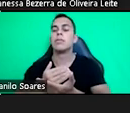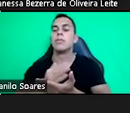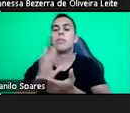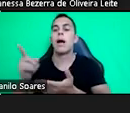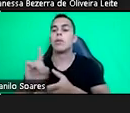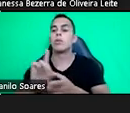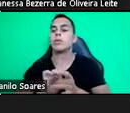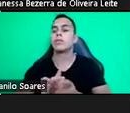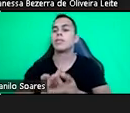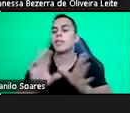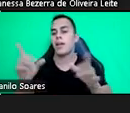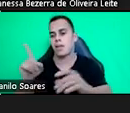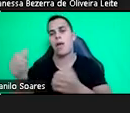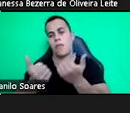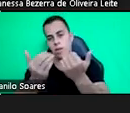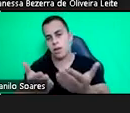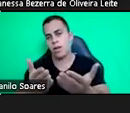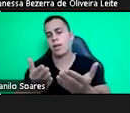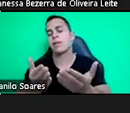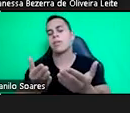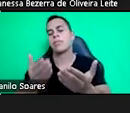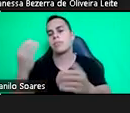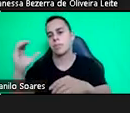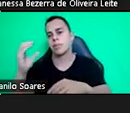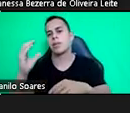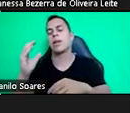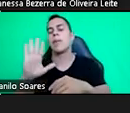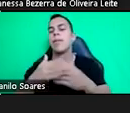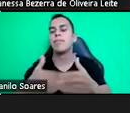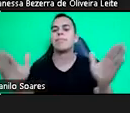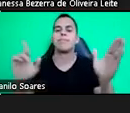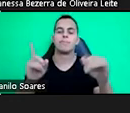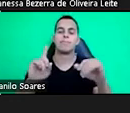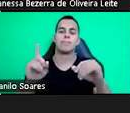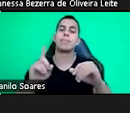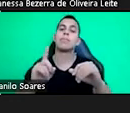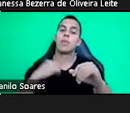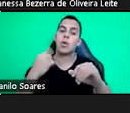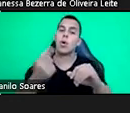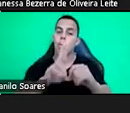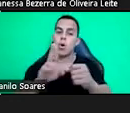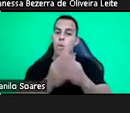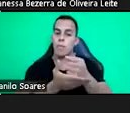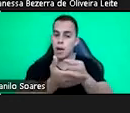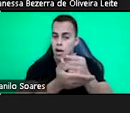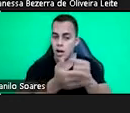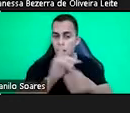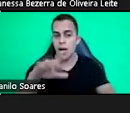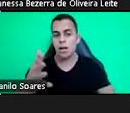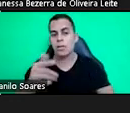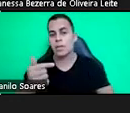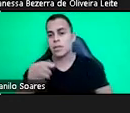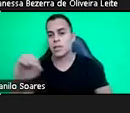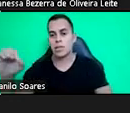né? Então, quando a gente olha para a amostra base que a gente utilizou, que é de mais ou menos 760 mil indivíduos, e a